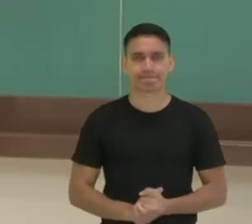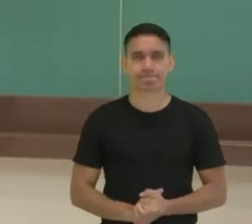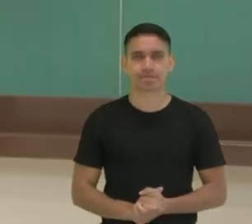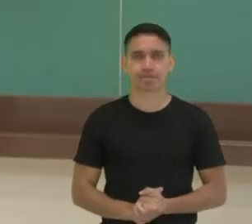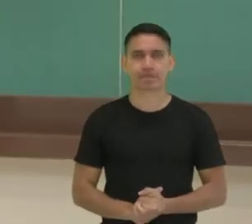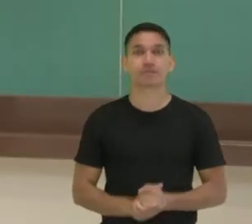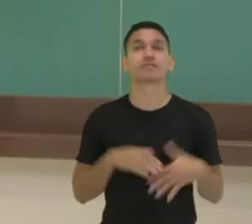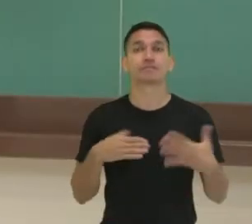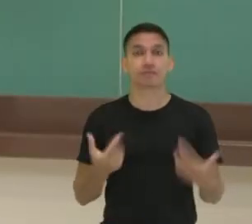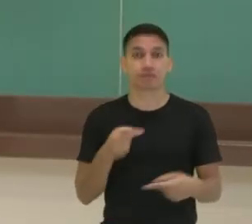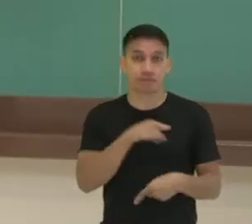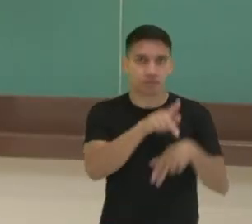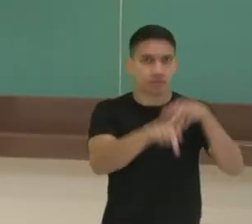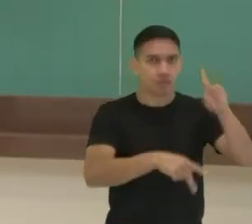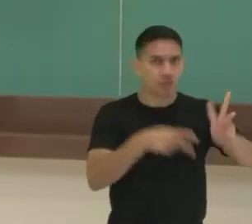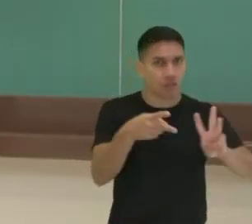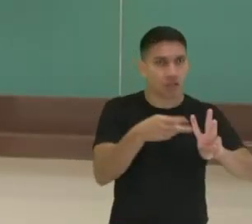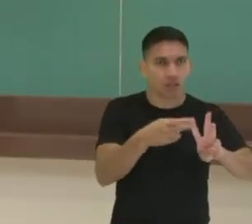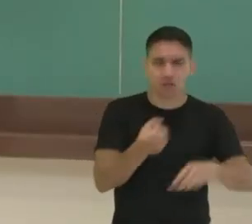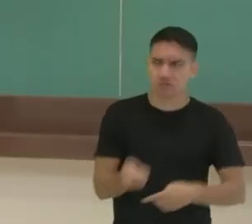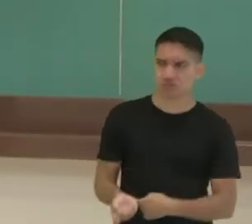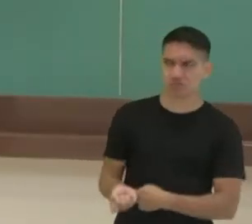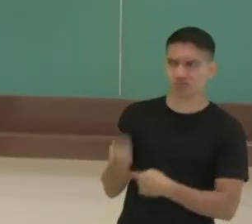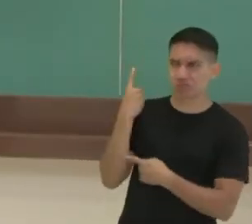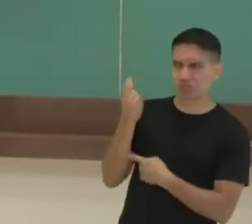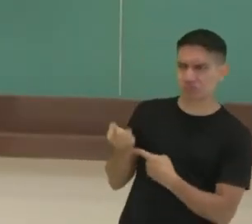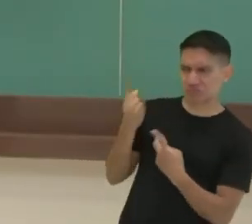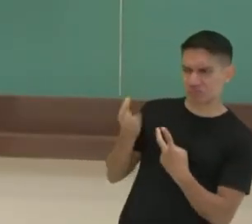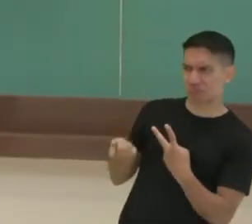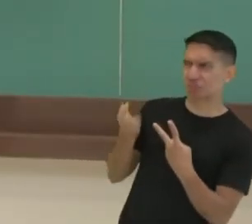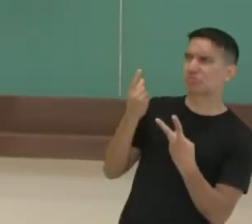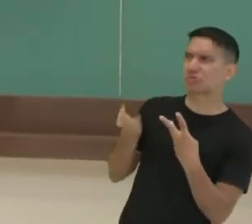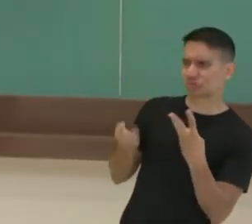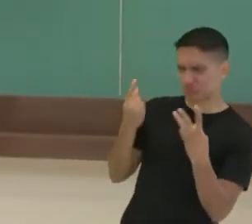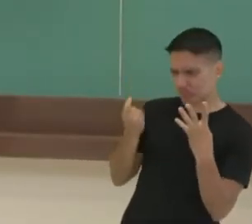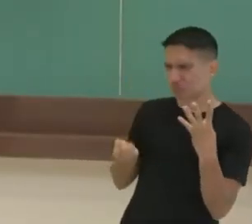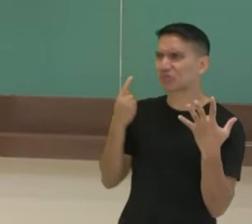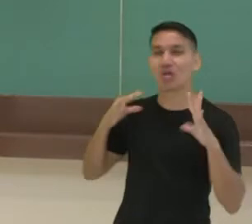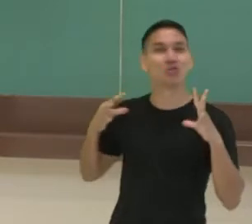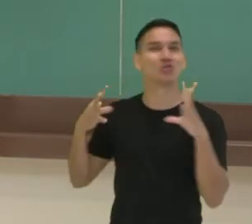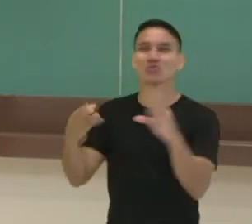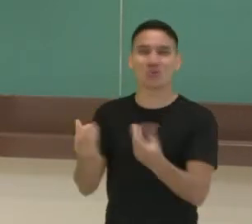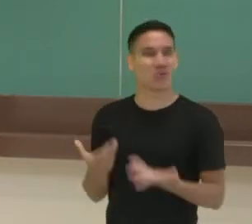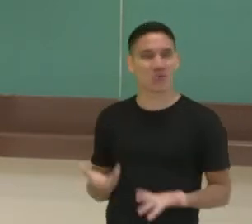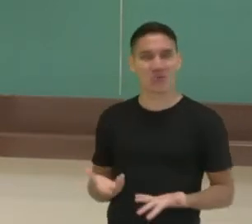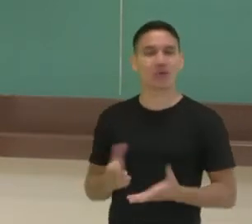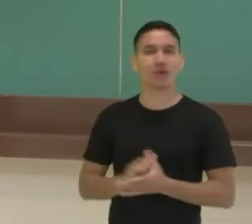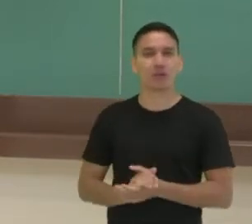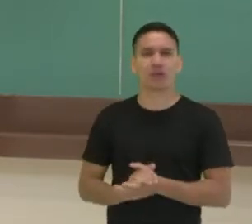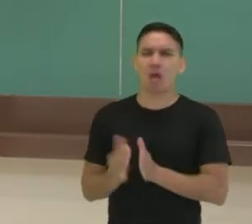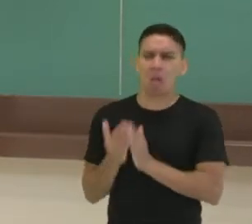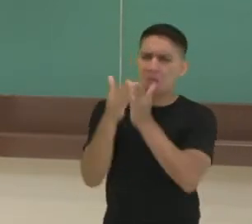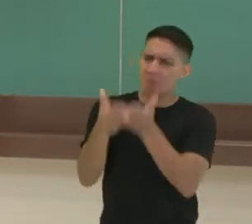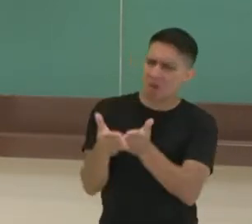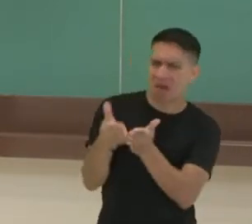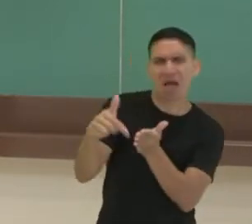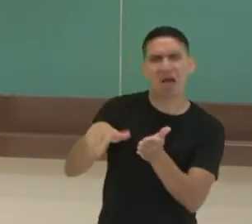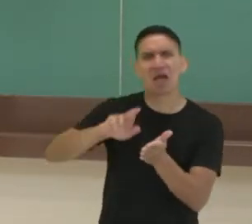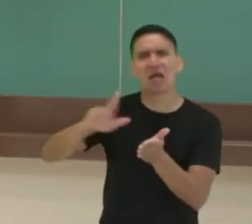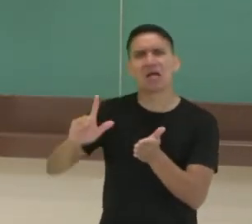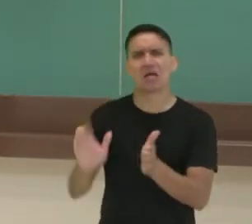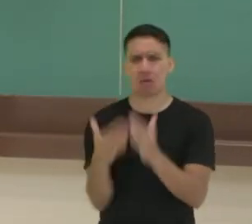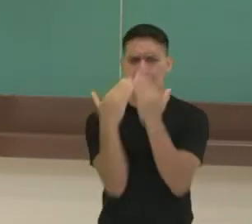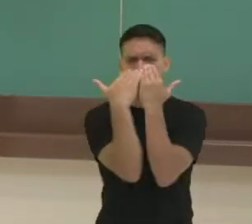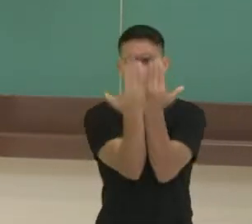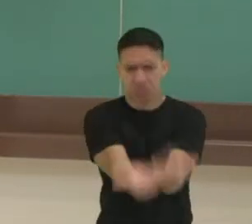Os tupiniquins estranharam quase tudo, né? As enormes embarcações, as roupas, as